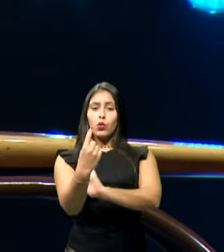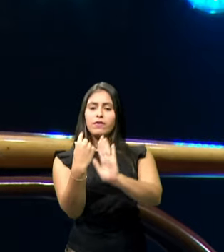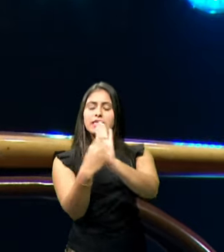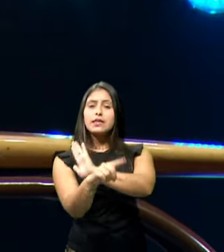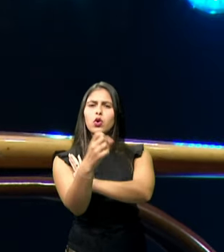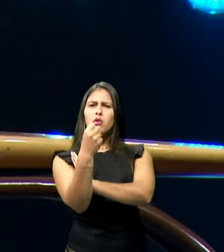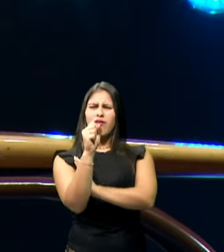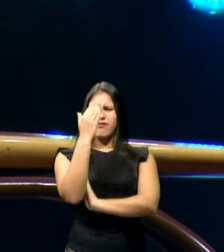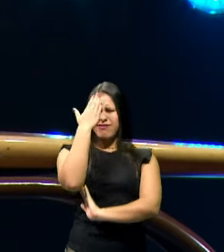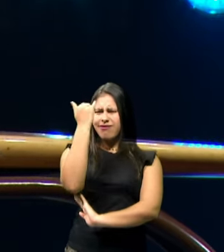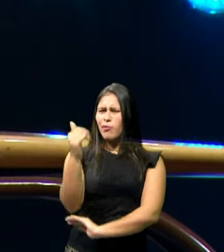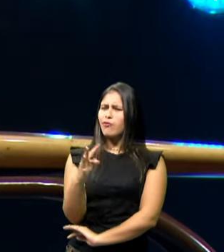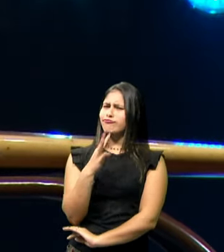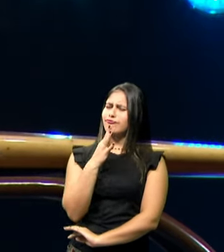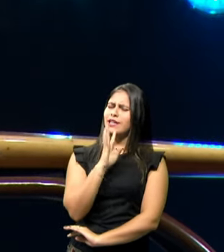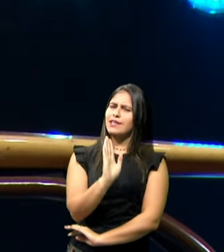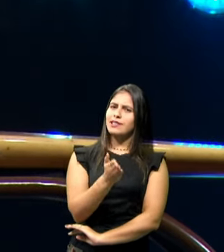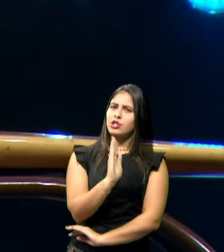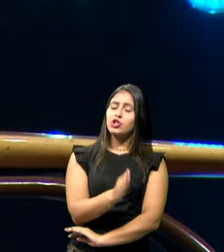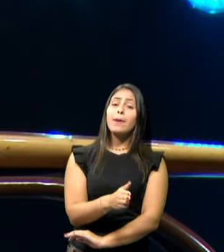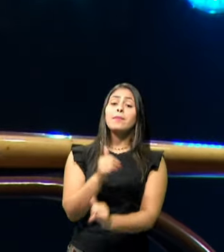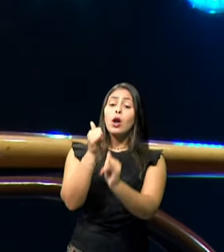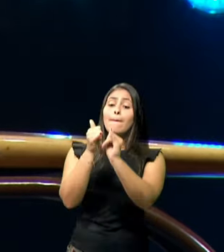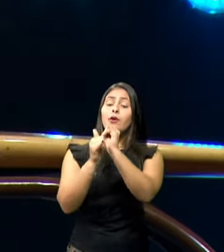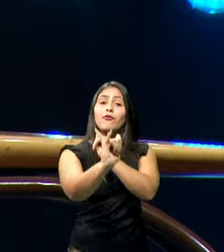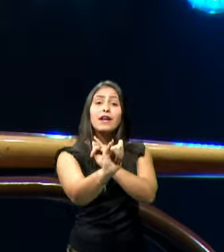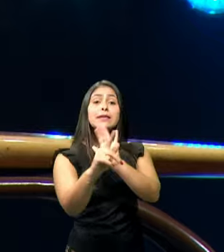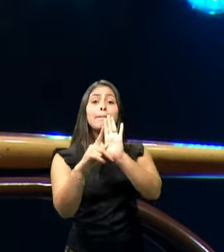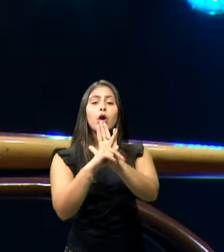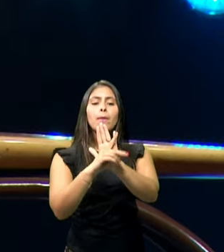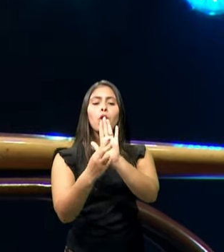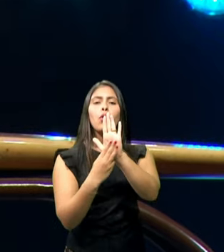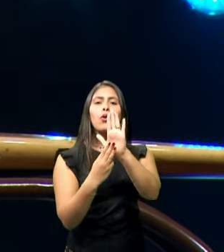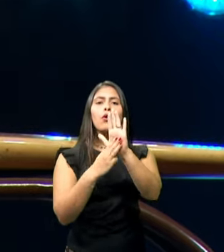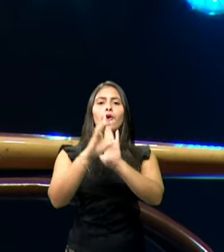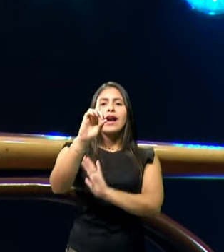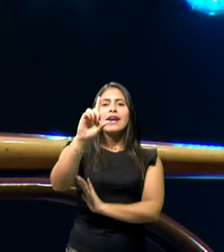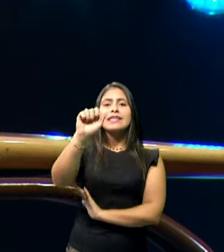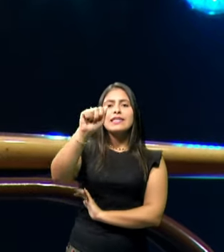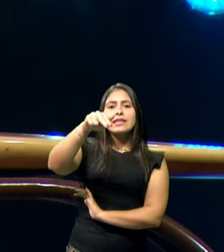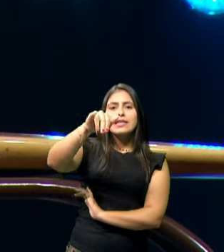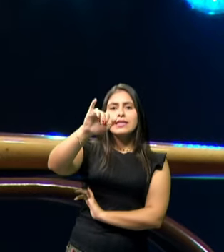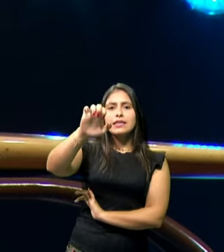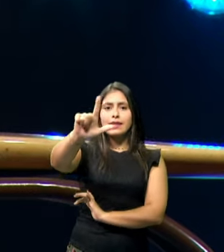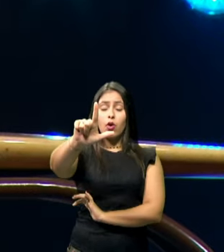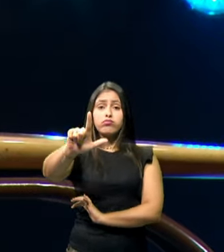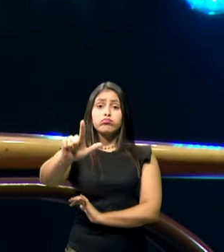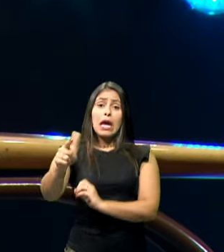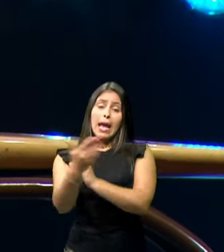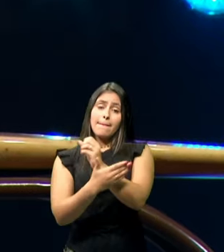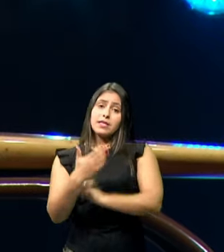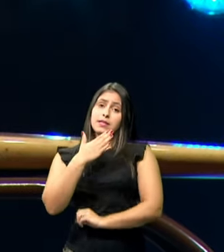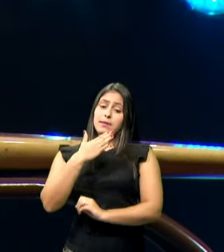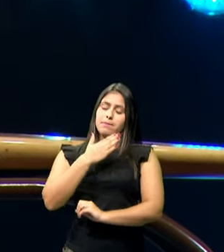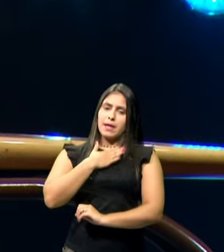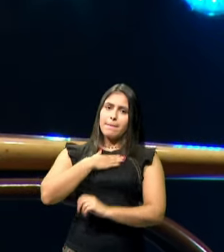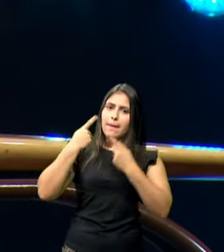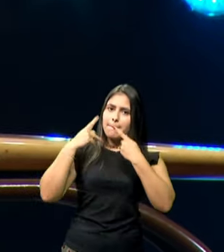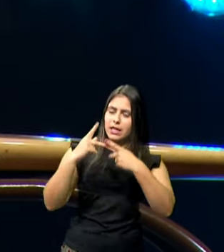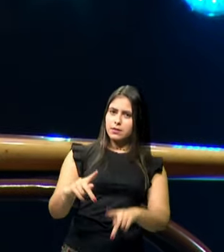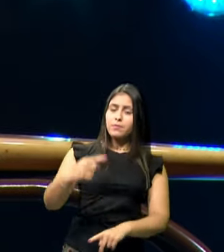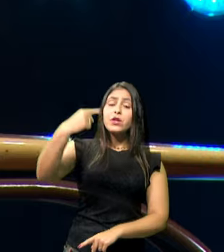texto muito conhecido do profeta Daniel. Eu vou basear aqui a minha palavra na primeira